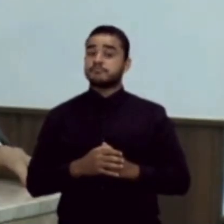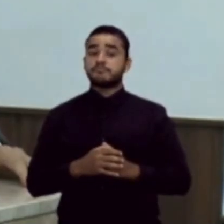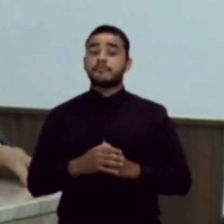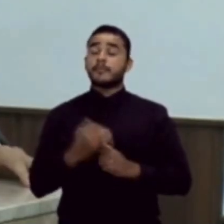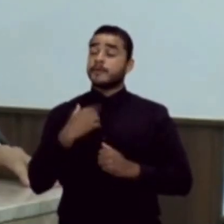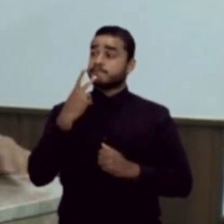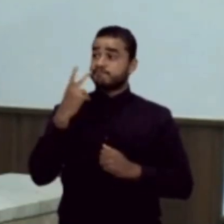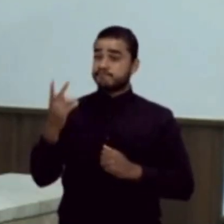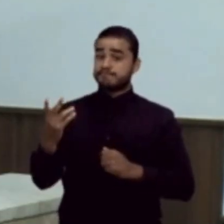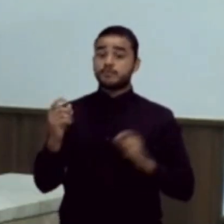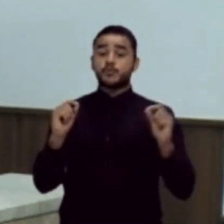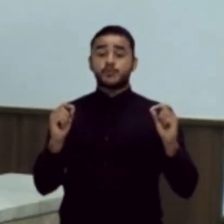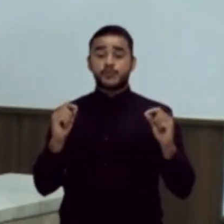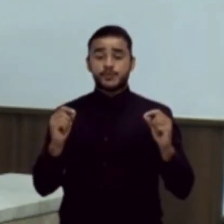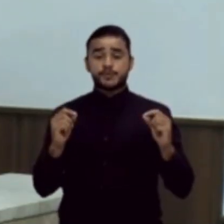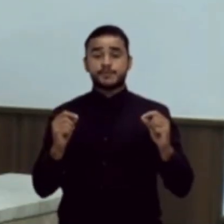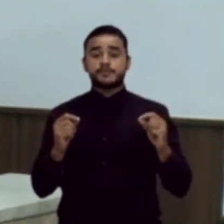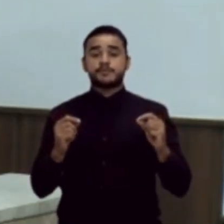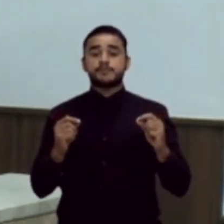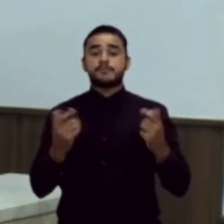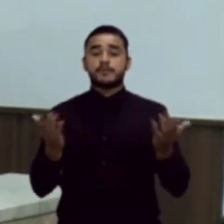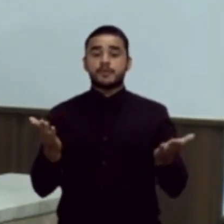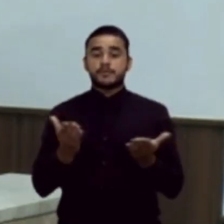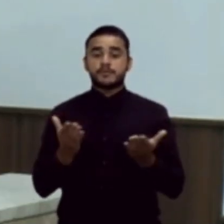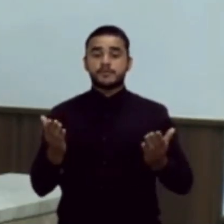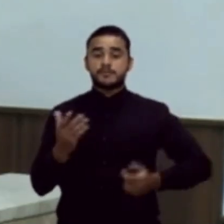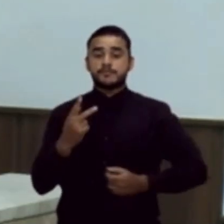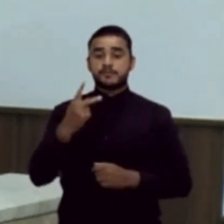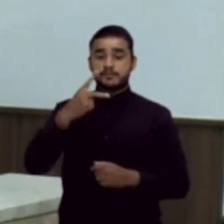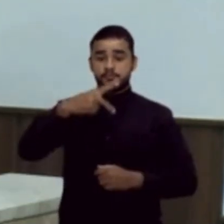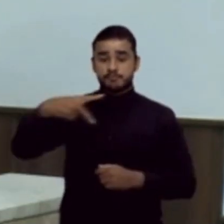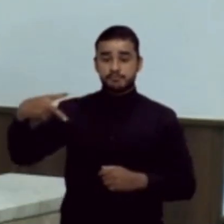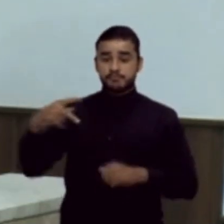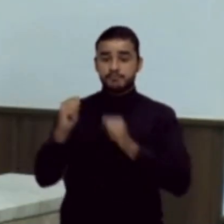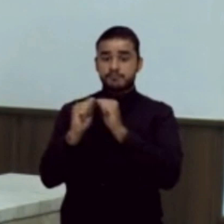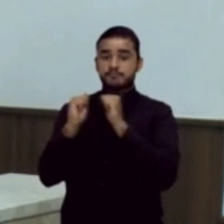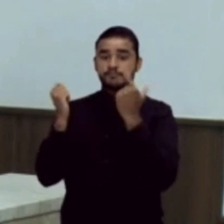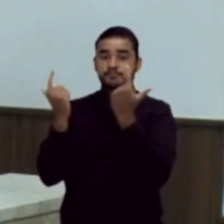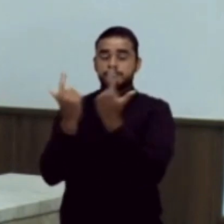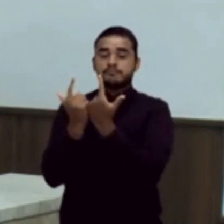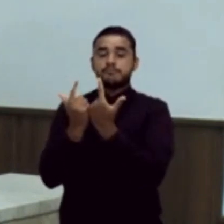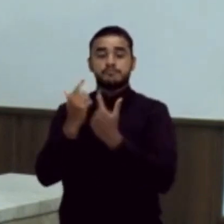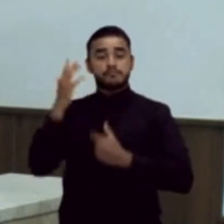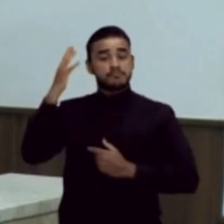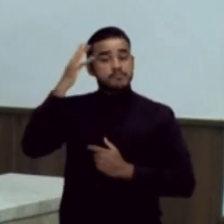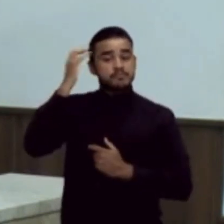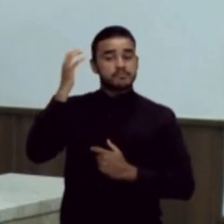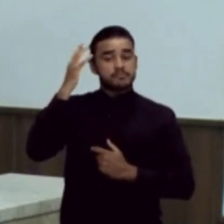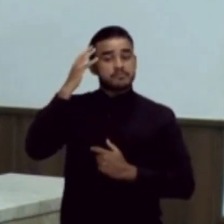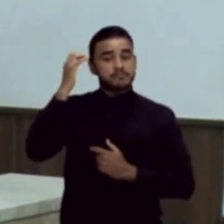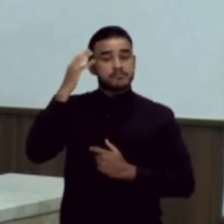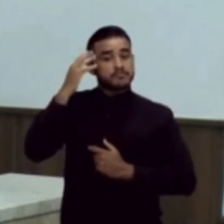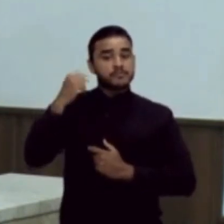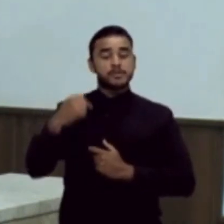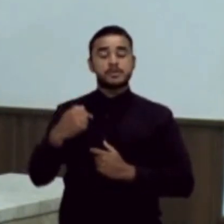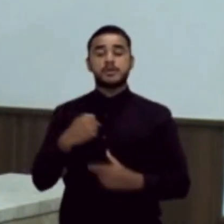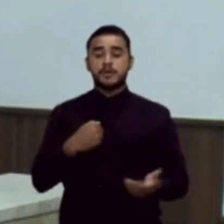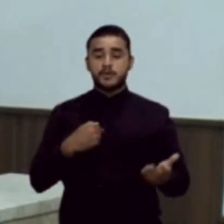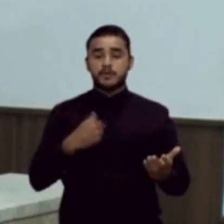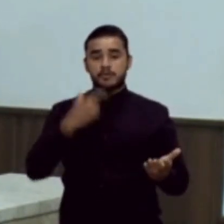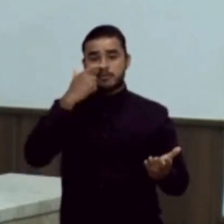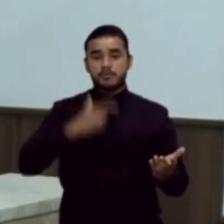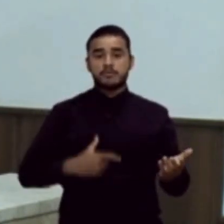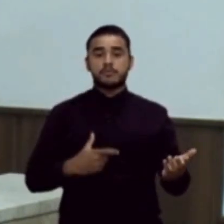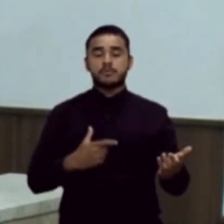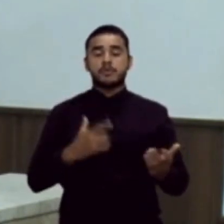Recebi agora cedo a convocação do presidente da Assembleia Legislativa, Evandro Leitão, para que eu possa assumir,